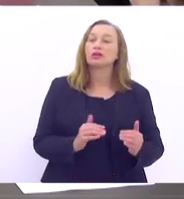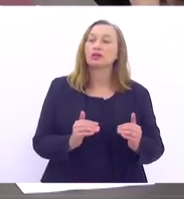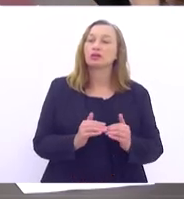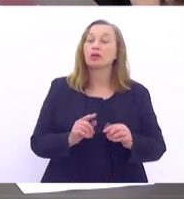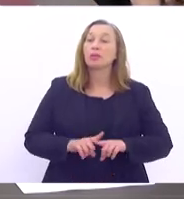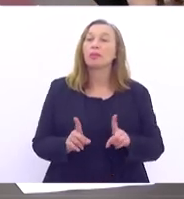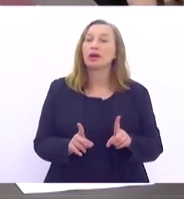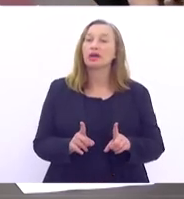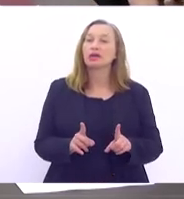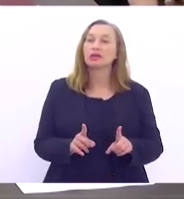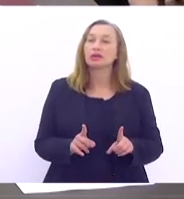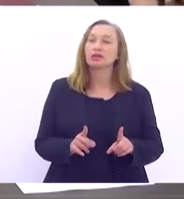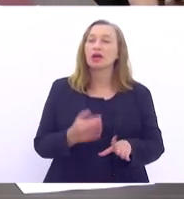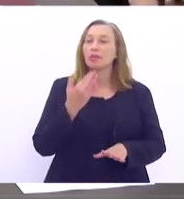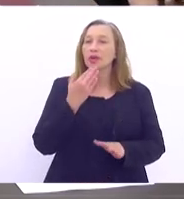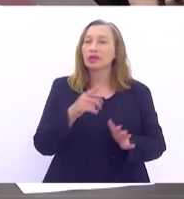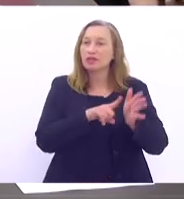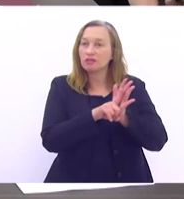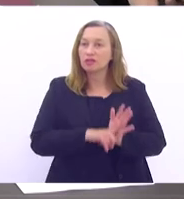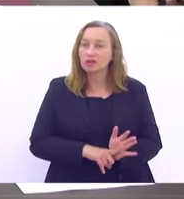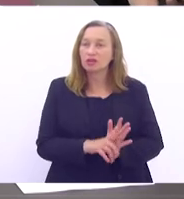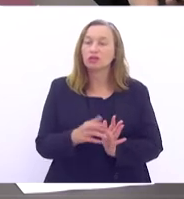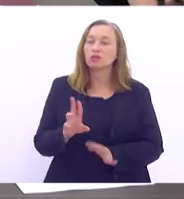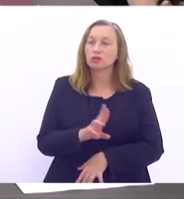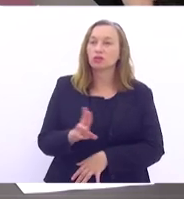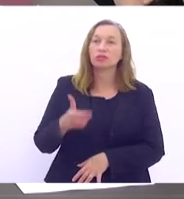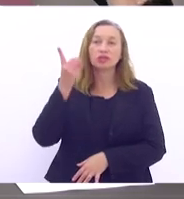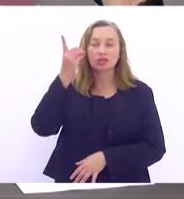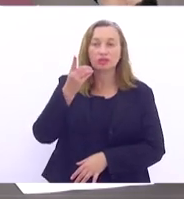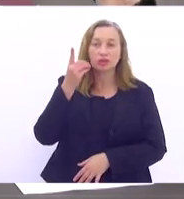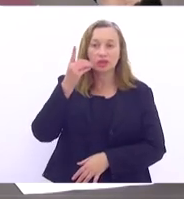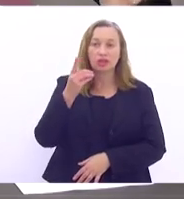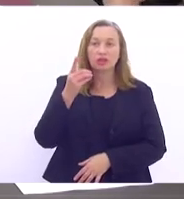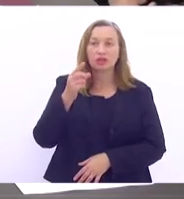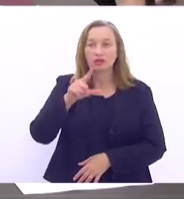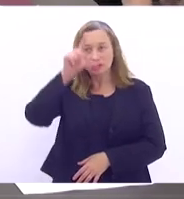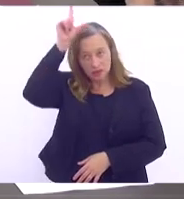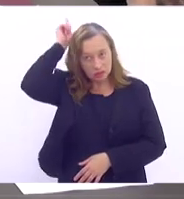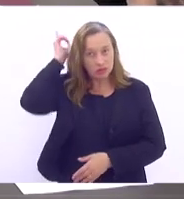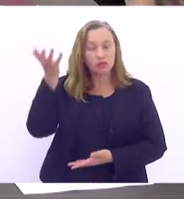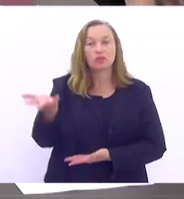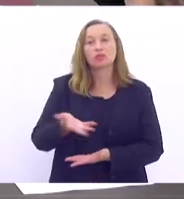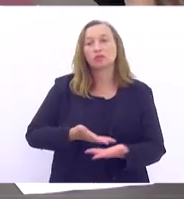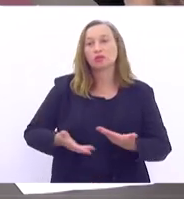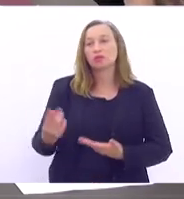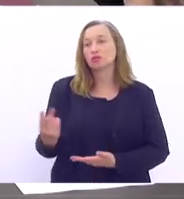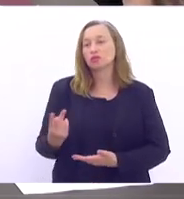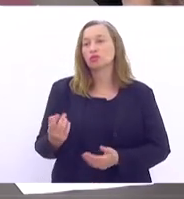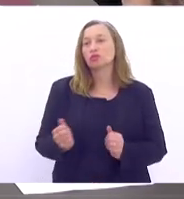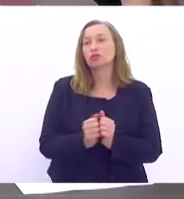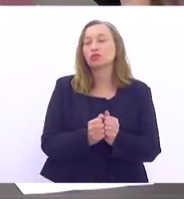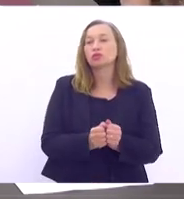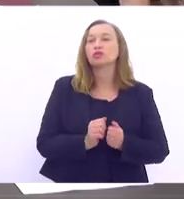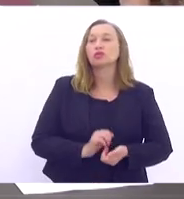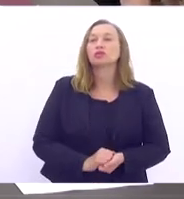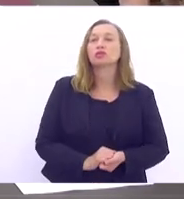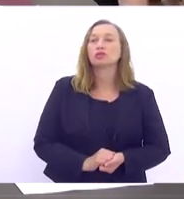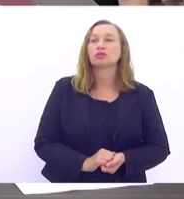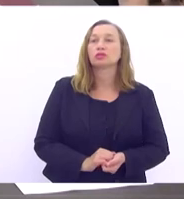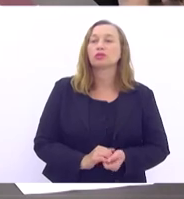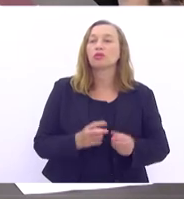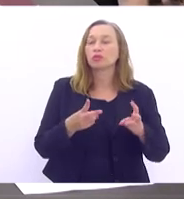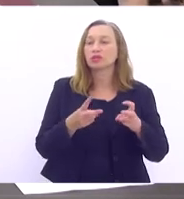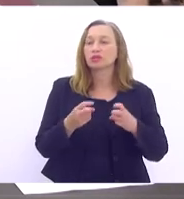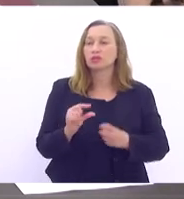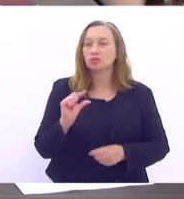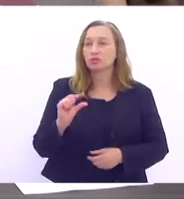Paulo, mas a mesma lógica, alguém pedir vista em nome do deputado Luiz Paulo. Deputado Cozzolino, com vistas compartilhadas ao deputado Luiz Paulo. Uma pequena